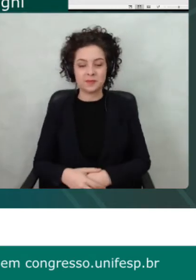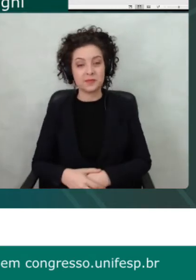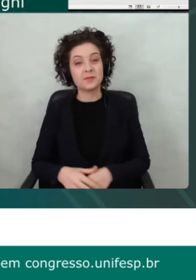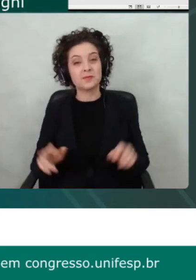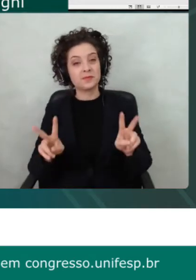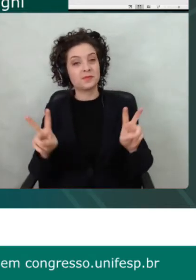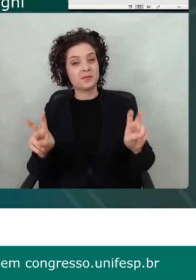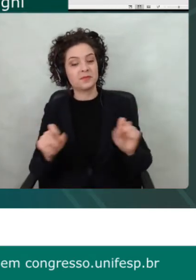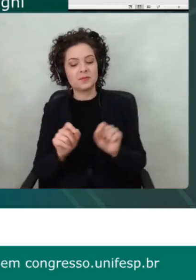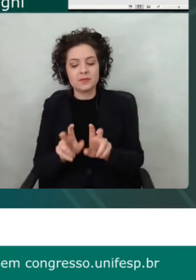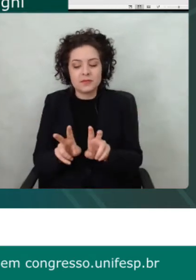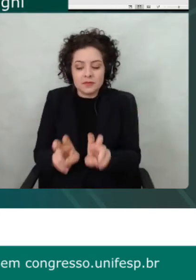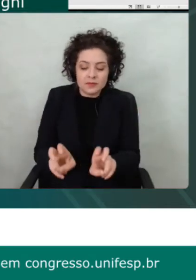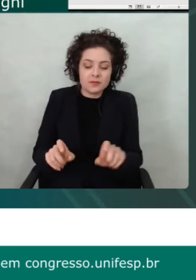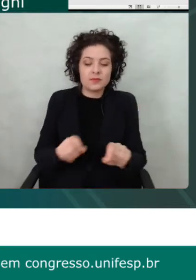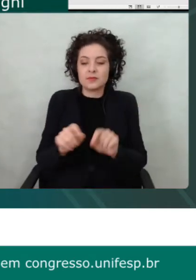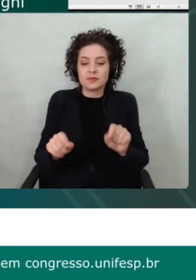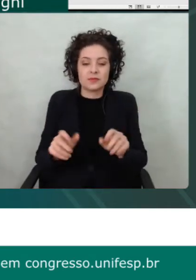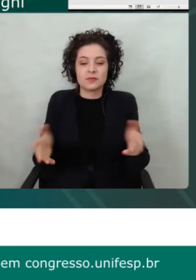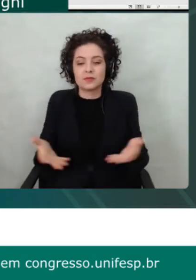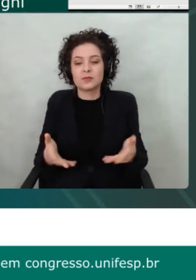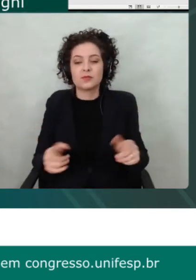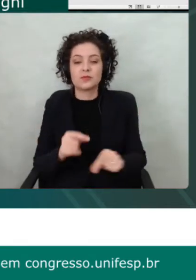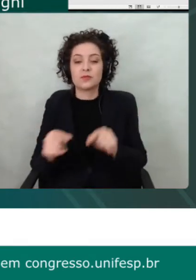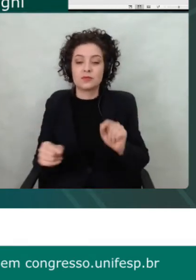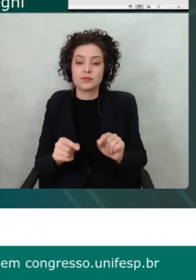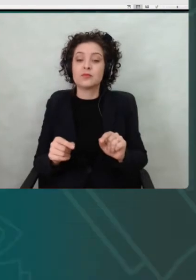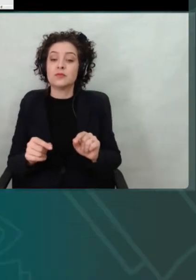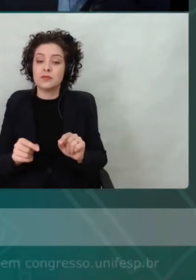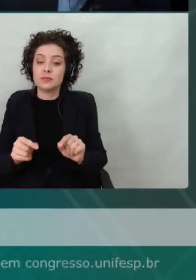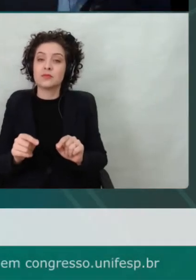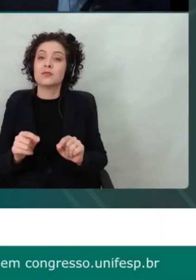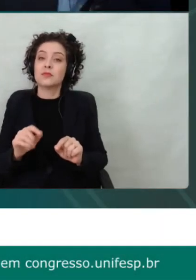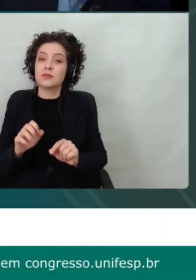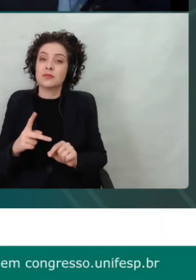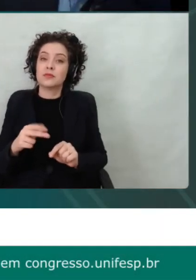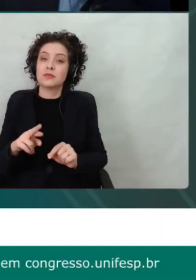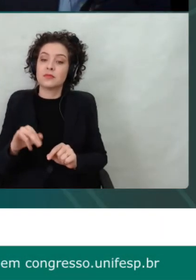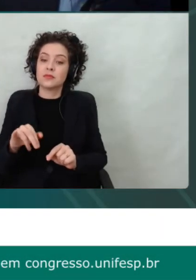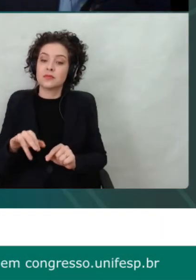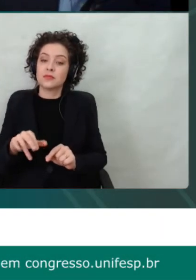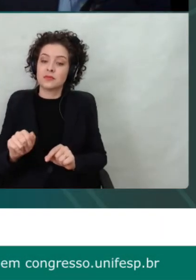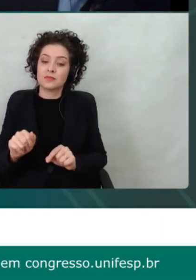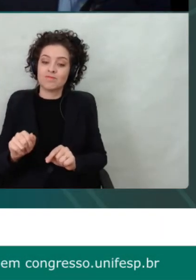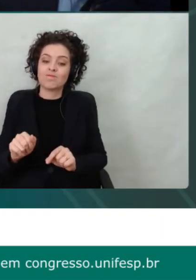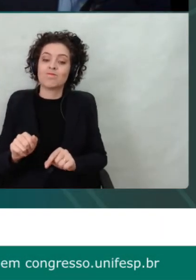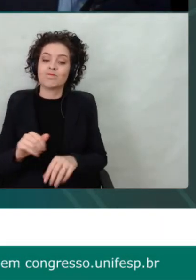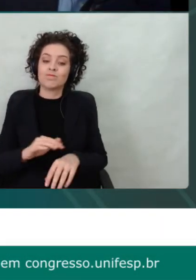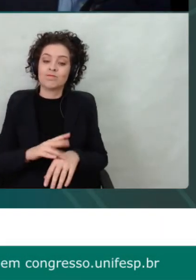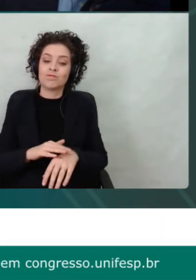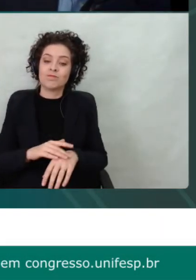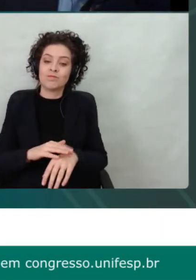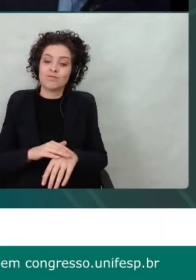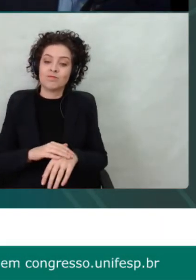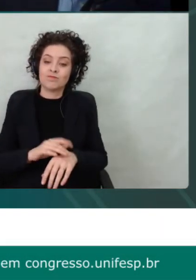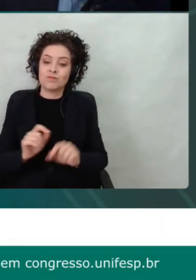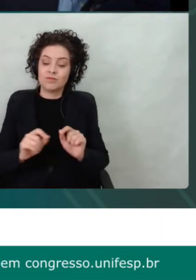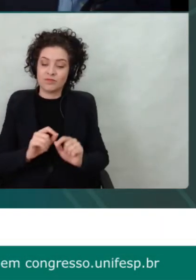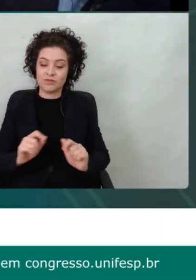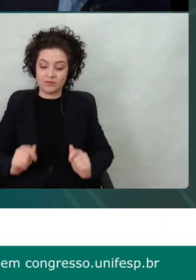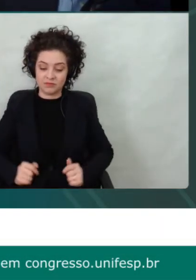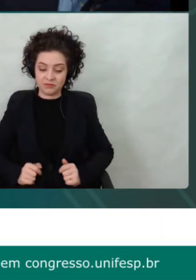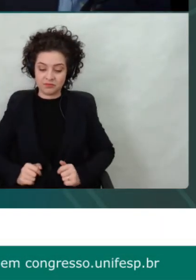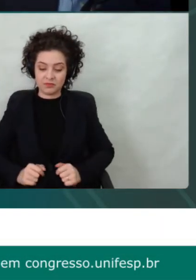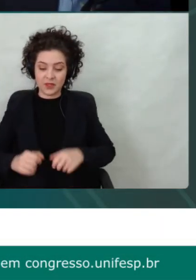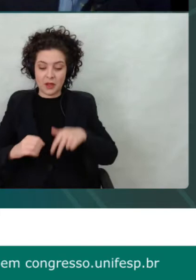você vai estar aqui falando para nós, já dessa linha, é a heparina. A gente sabe que essa é uma doença que traz muitos fenômenos tromboembólicos, então nós gostaríamos